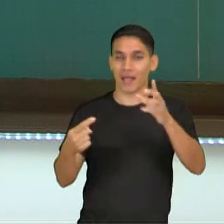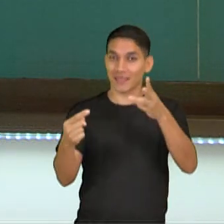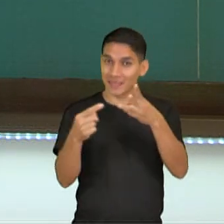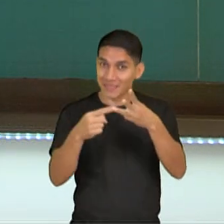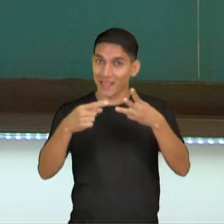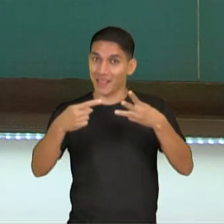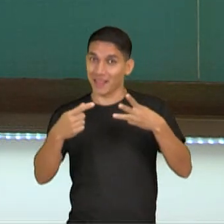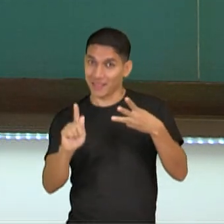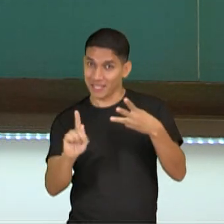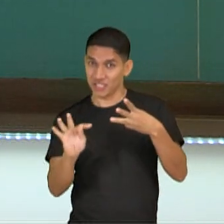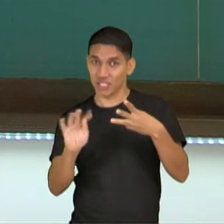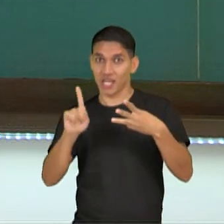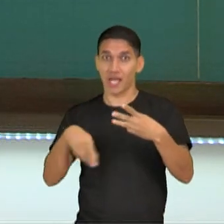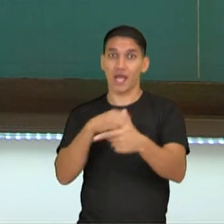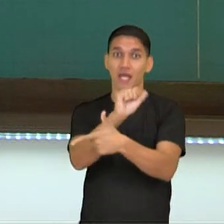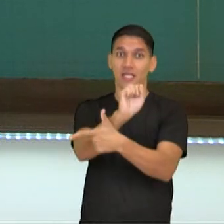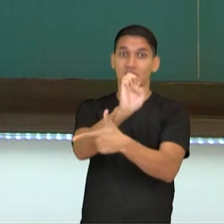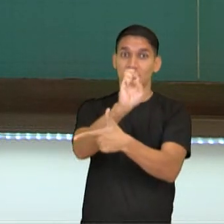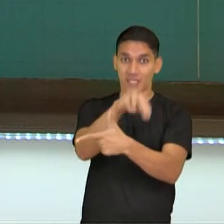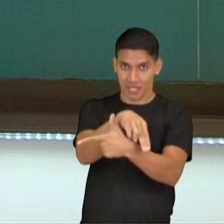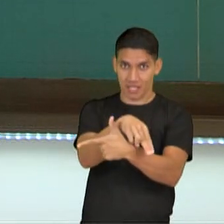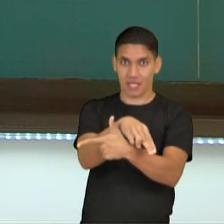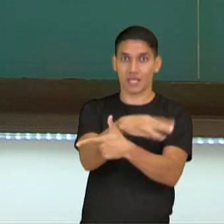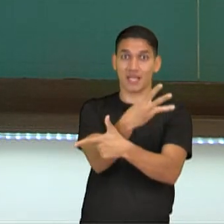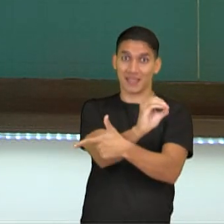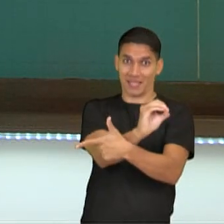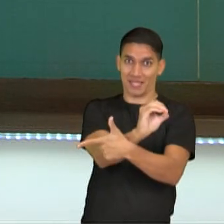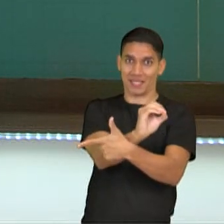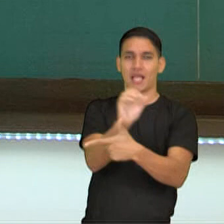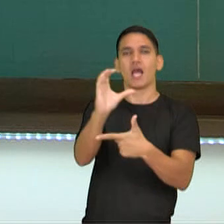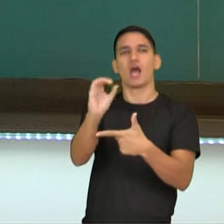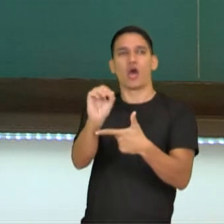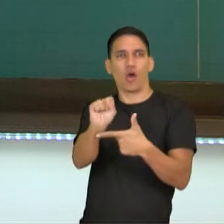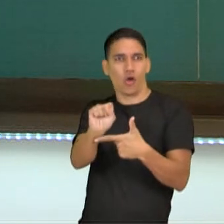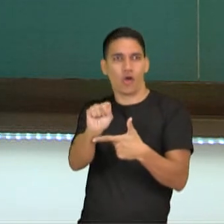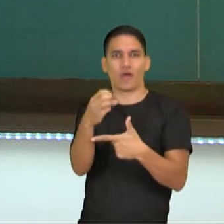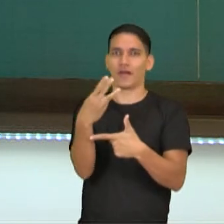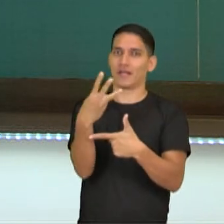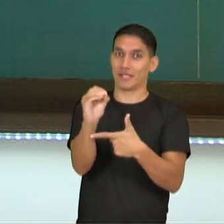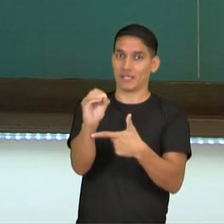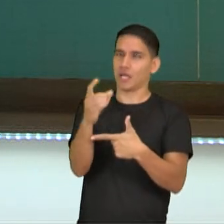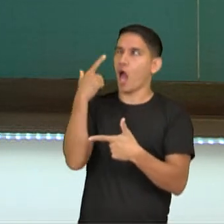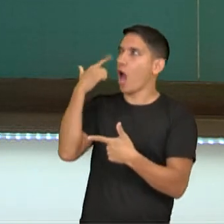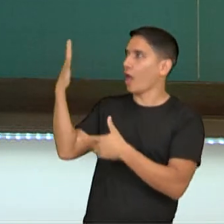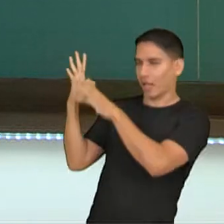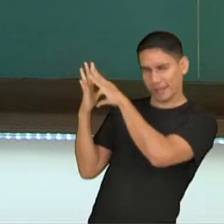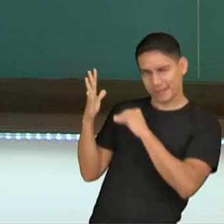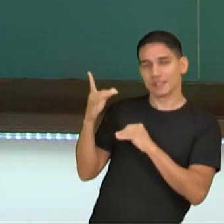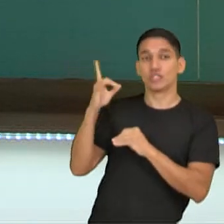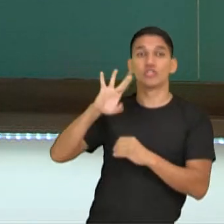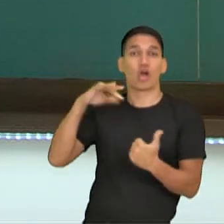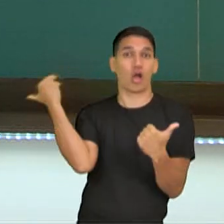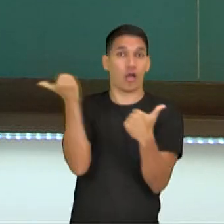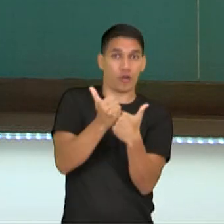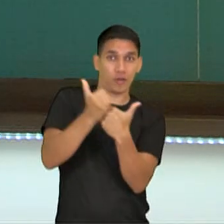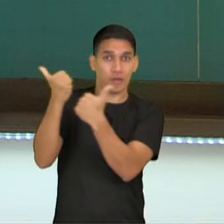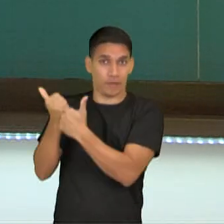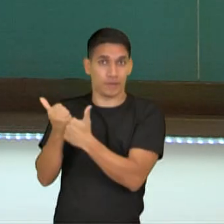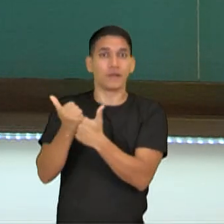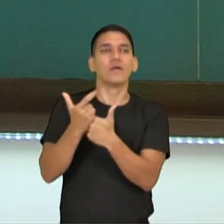dividido pelo cosseno de 30, deixei na cola ali para vocês no cantinho. Então, substituir os valores pela tabela de valores